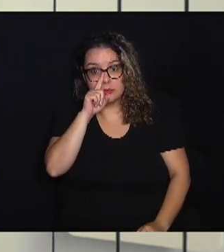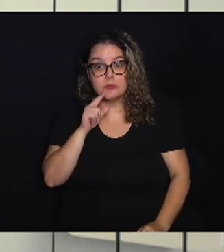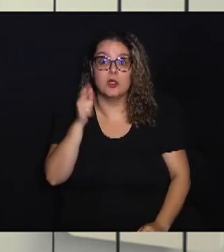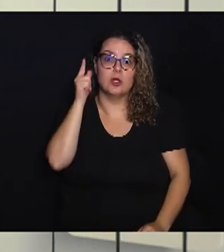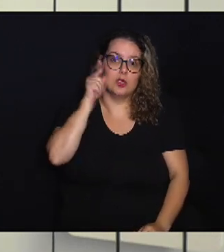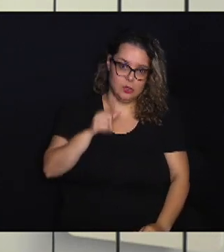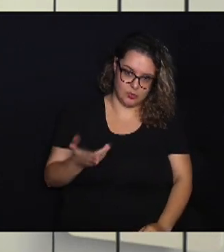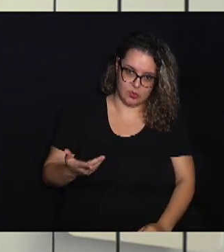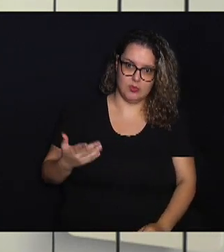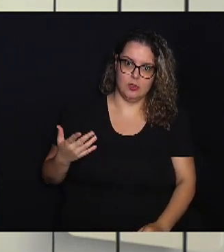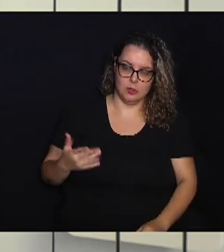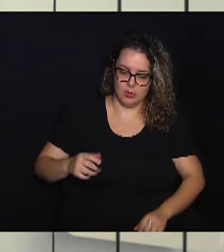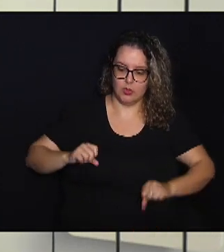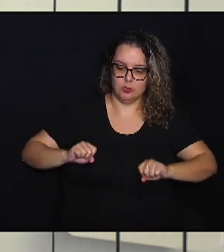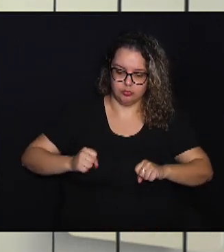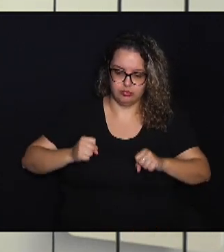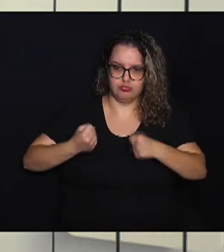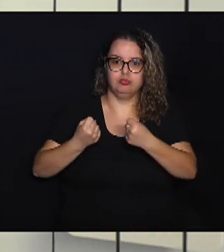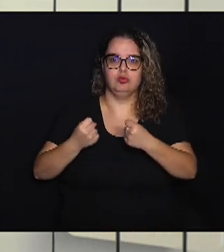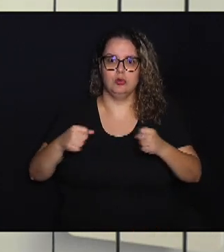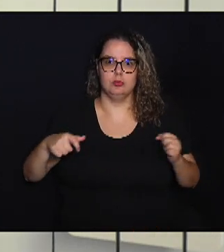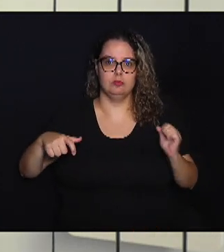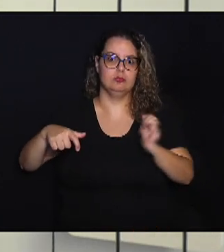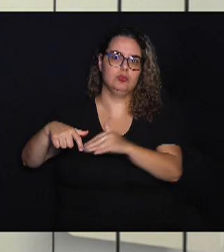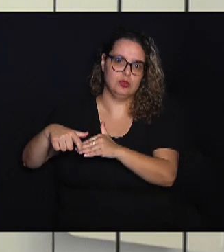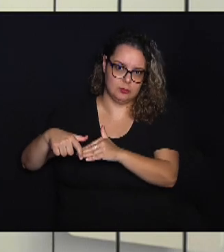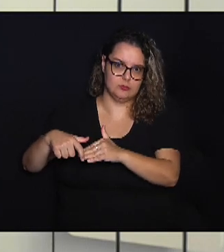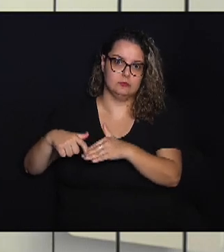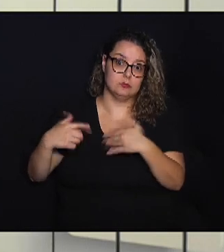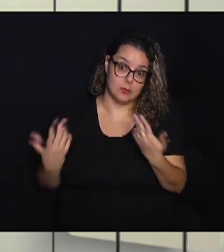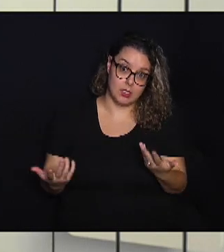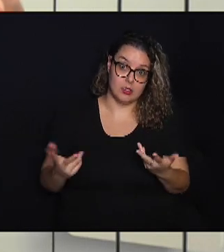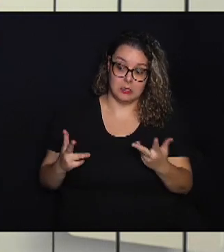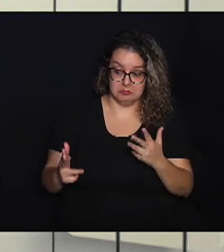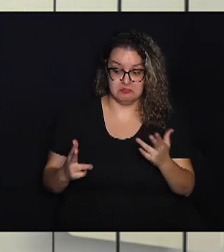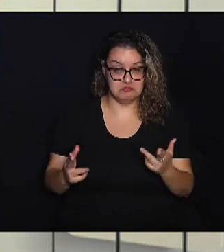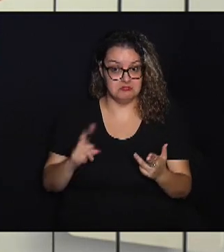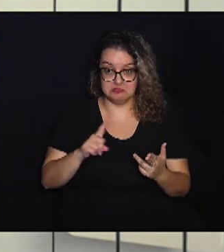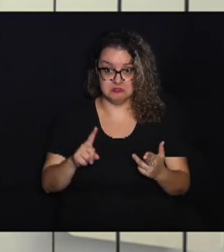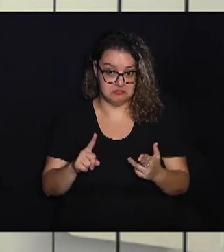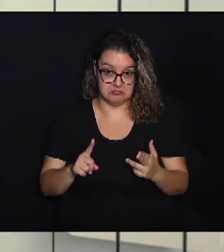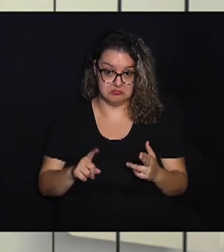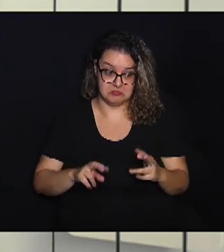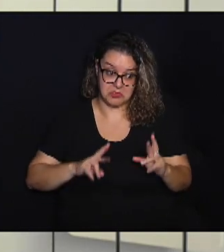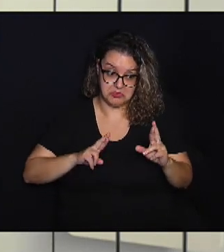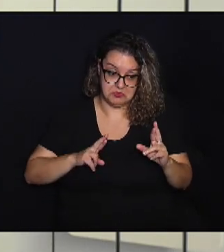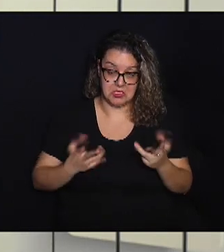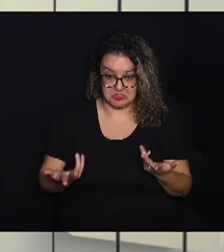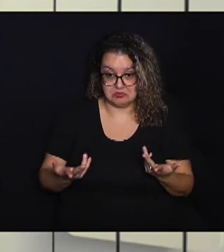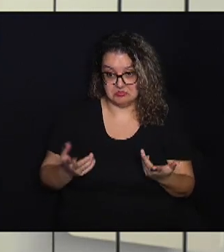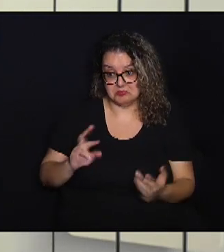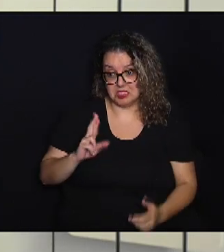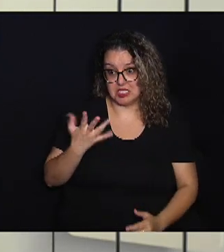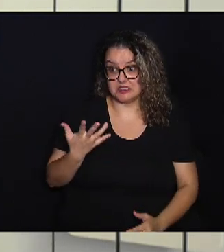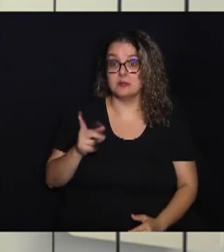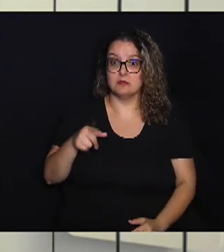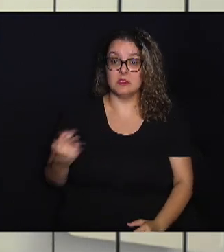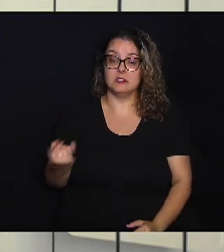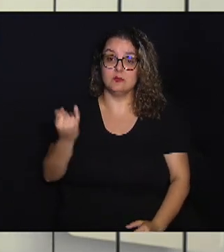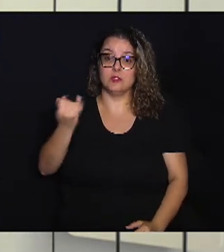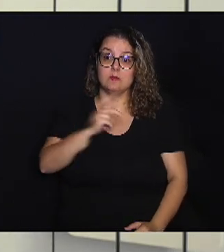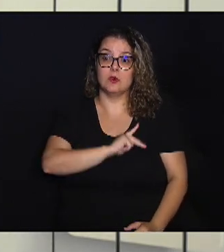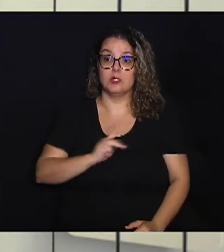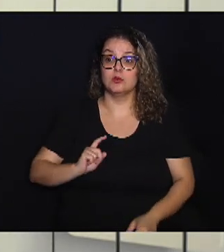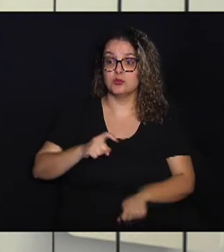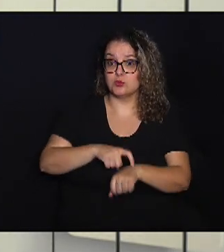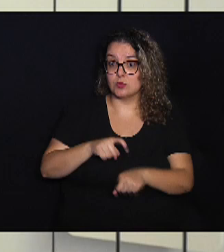conseguiu explorar bem o contra-ataque. Então, um empate inesperado pelas circunstâncias, mas importante. A Ponte, neste